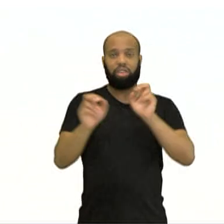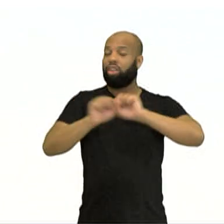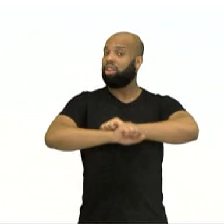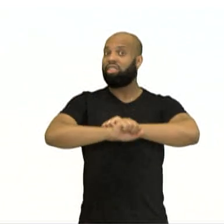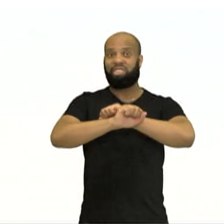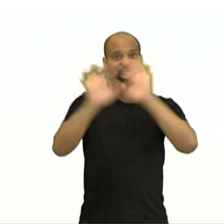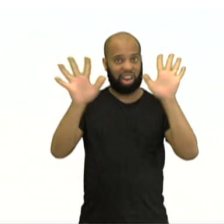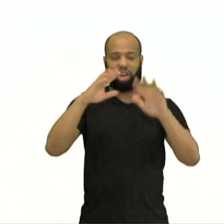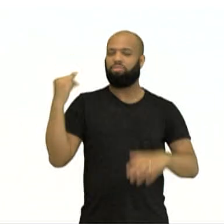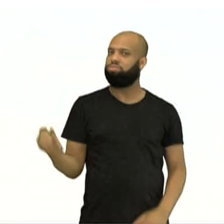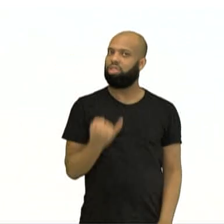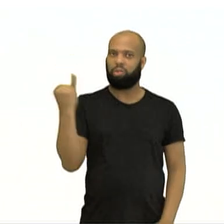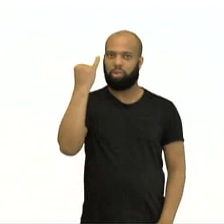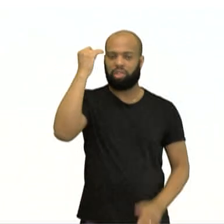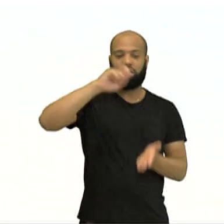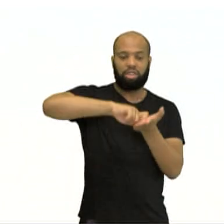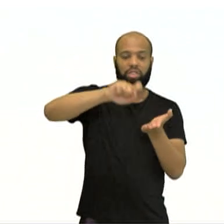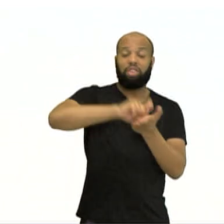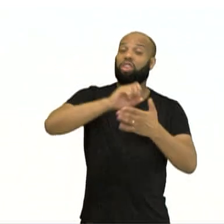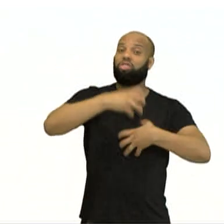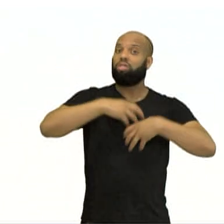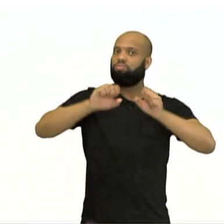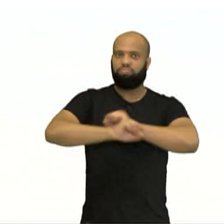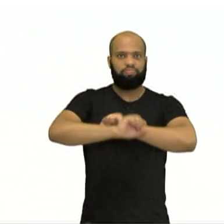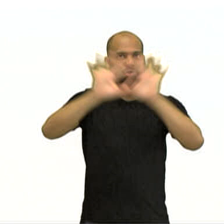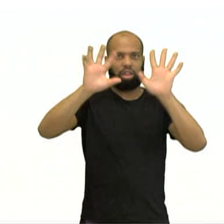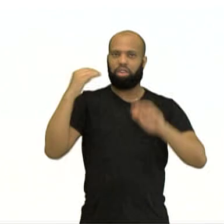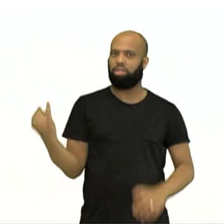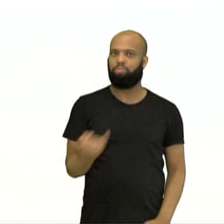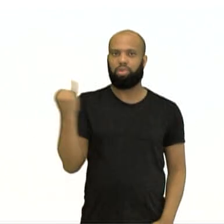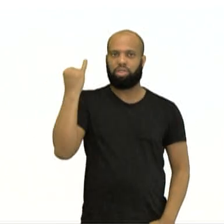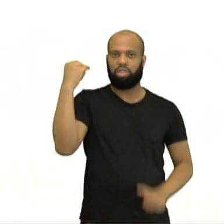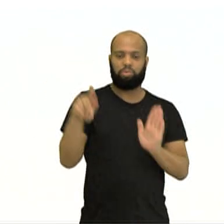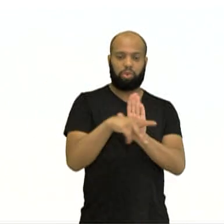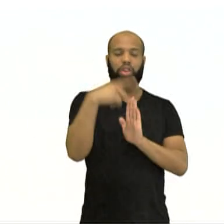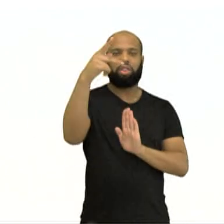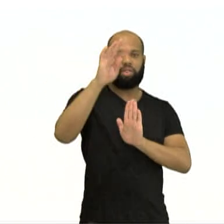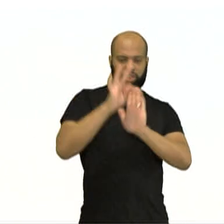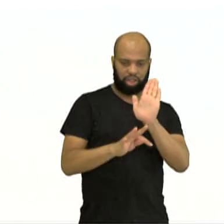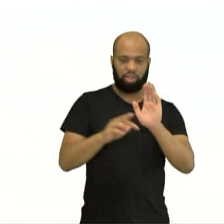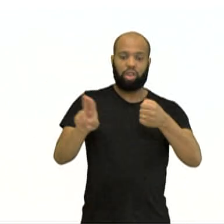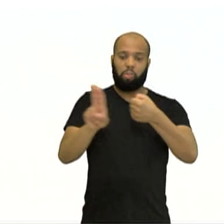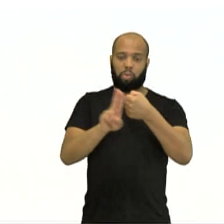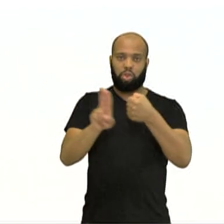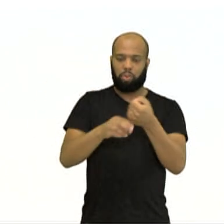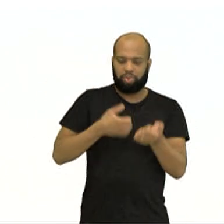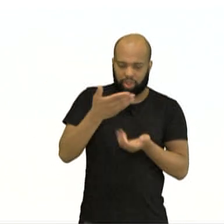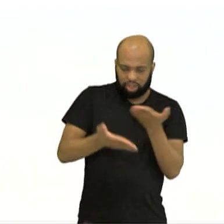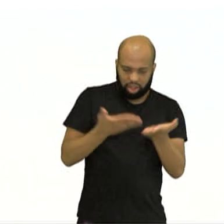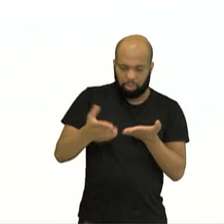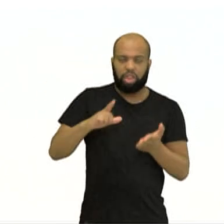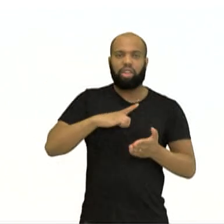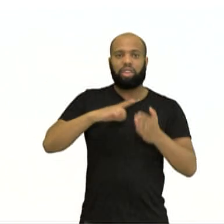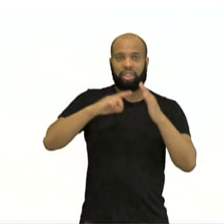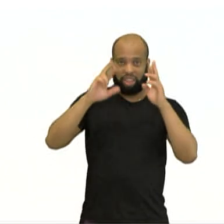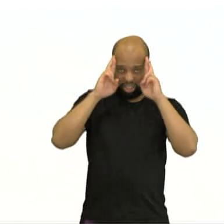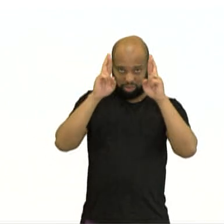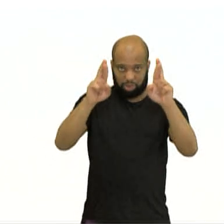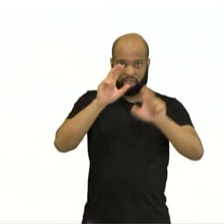elementos indispensáveis nesse texto. Os pronomes de tratamento devem respeitar os